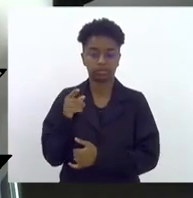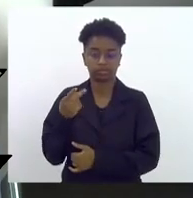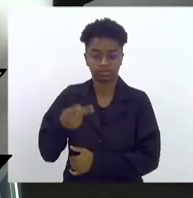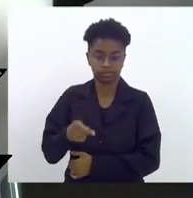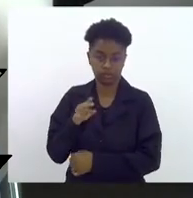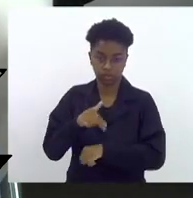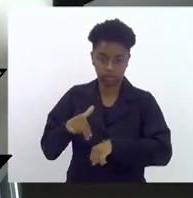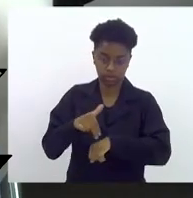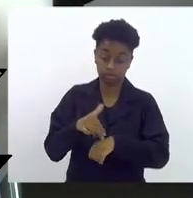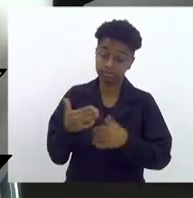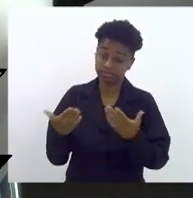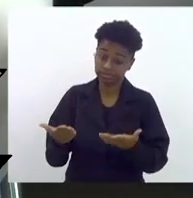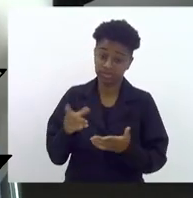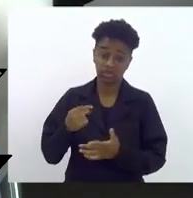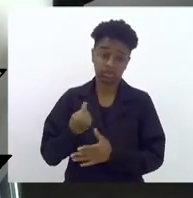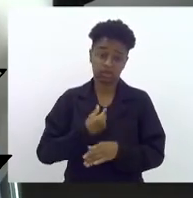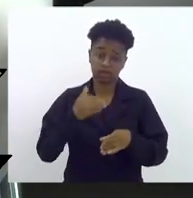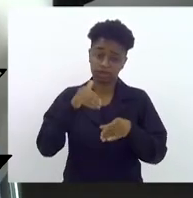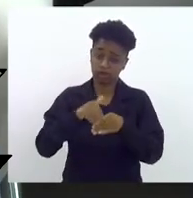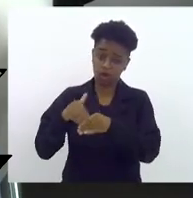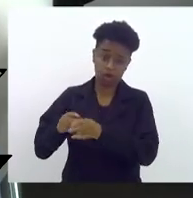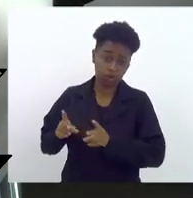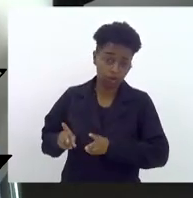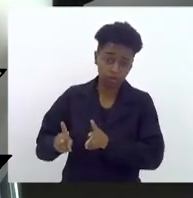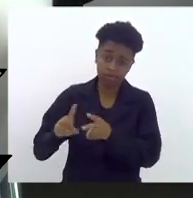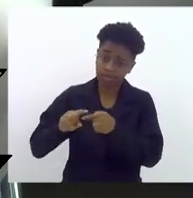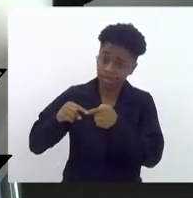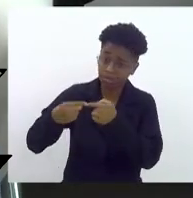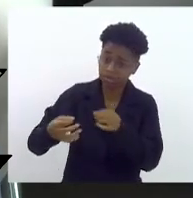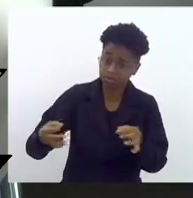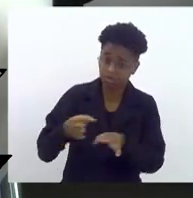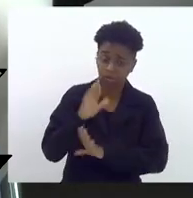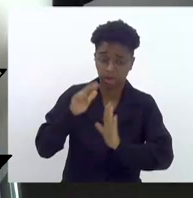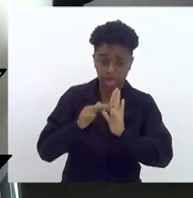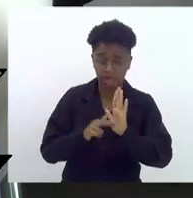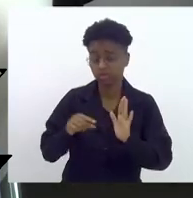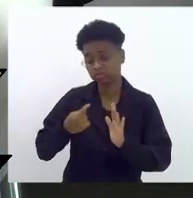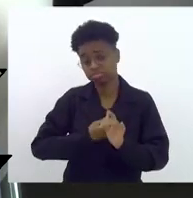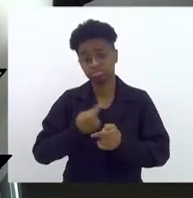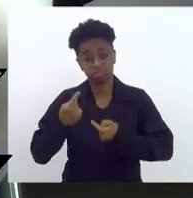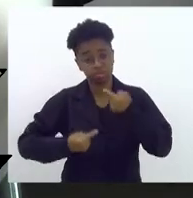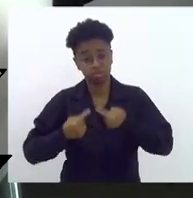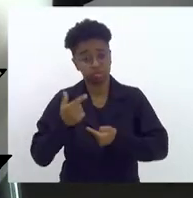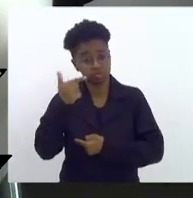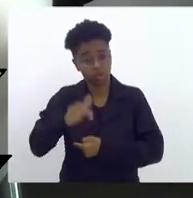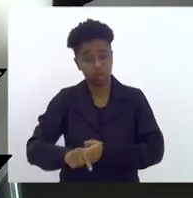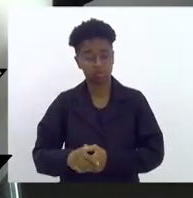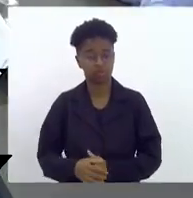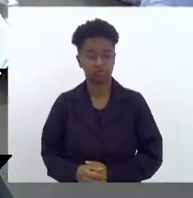votos projeto continua quando tiver regular alimentação a gente discute perfeito